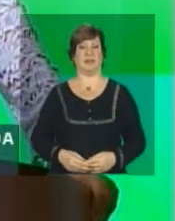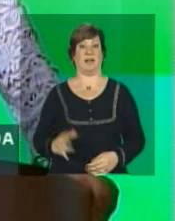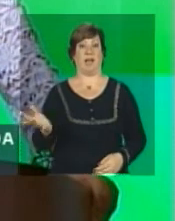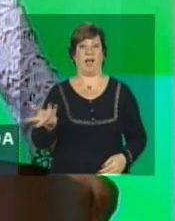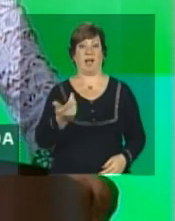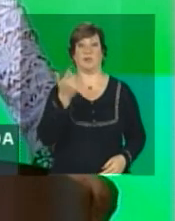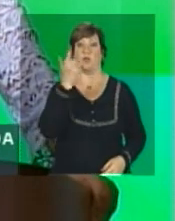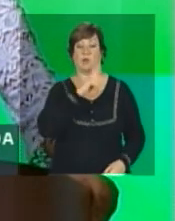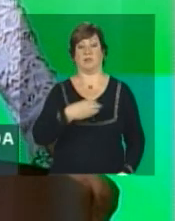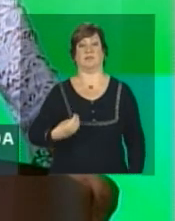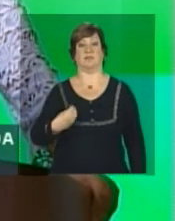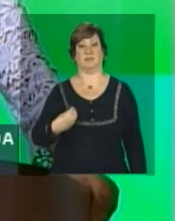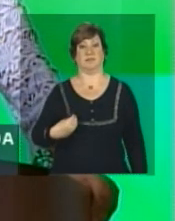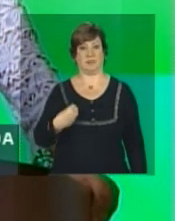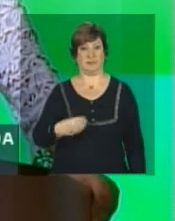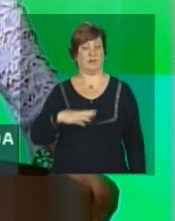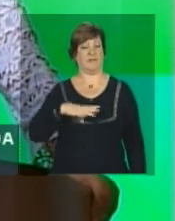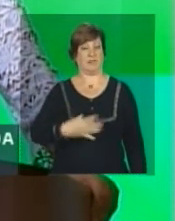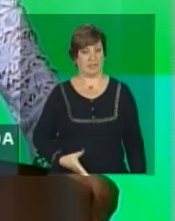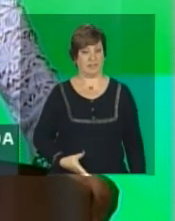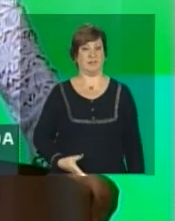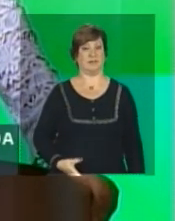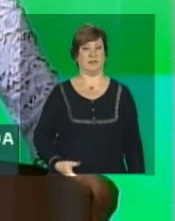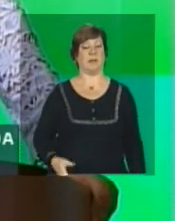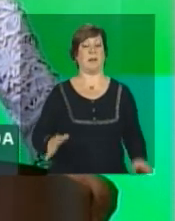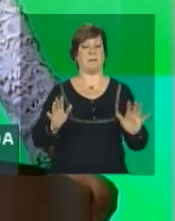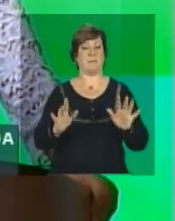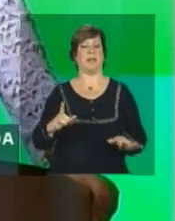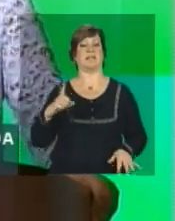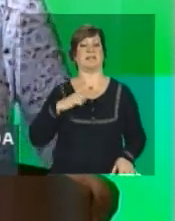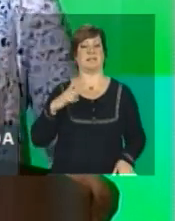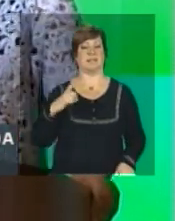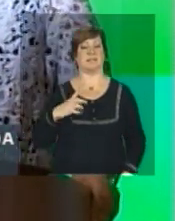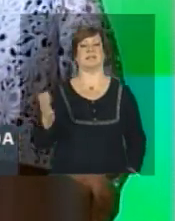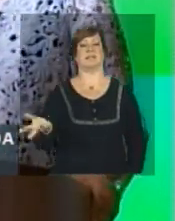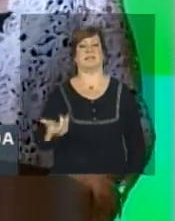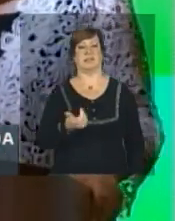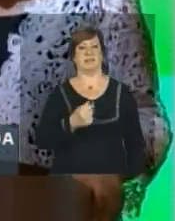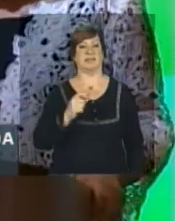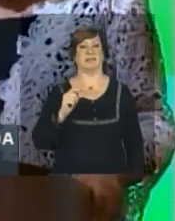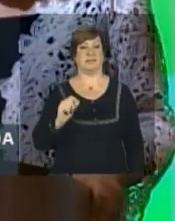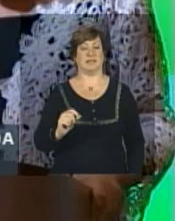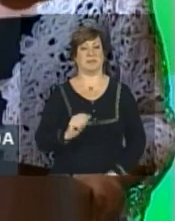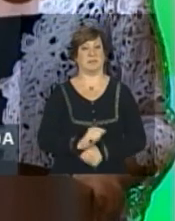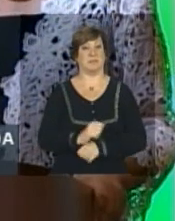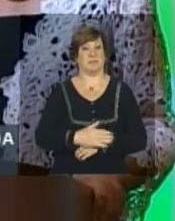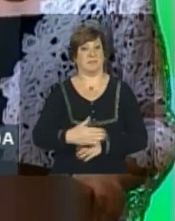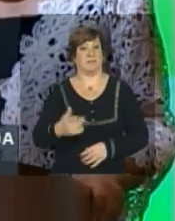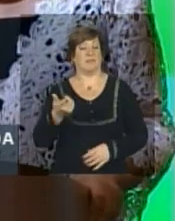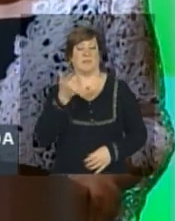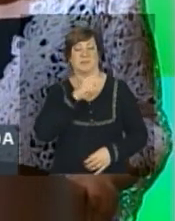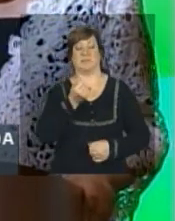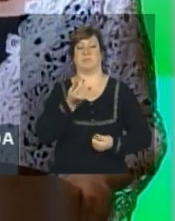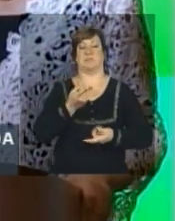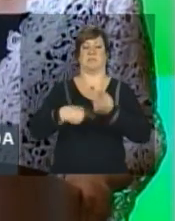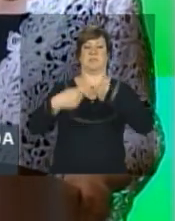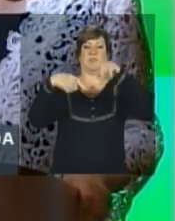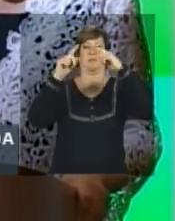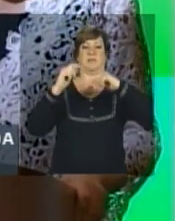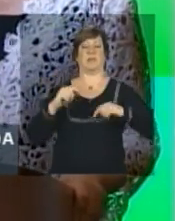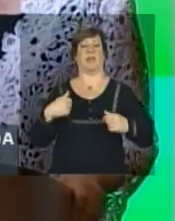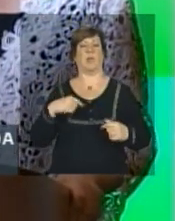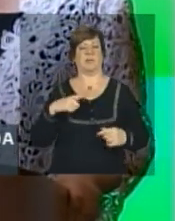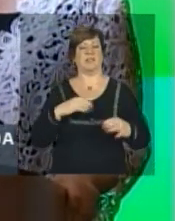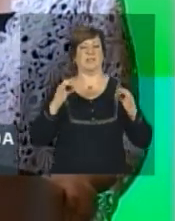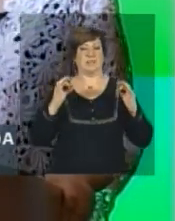grandes realizações e grandes desafios, mas tem excelentes perspectivas de prosperidade. Eu